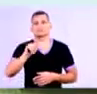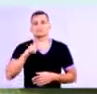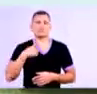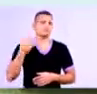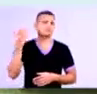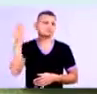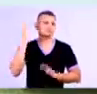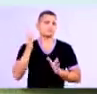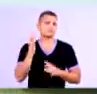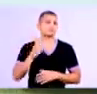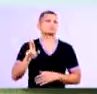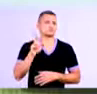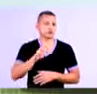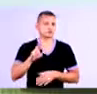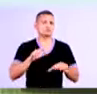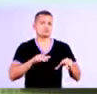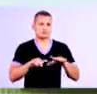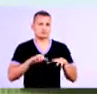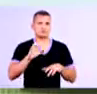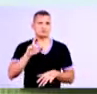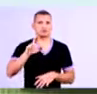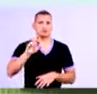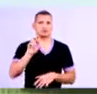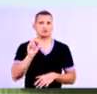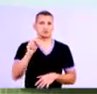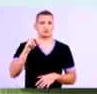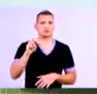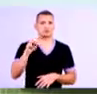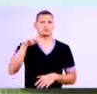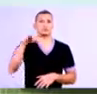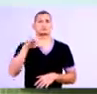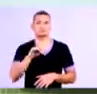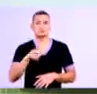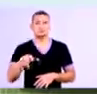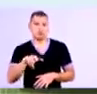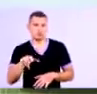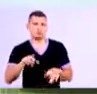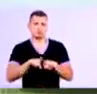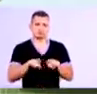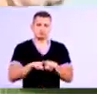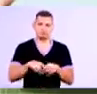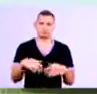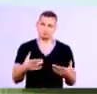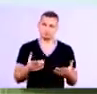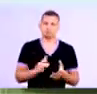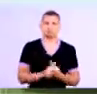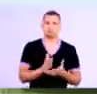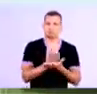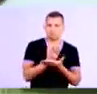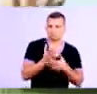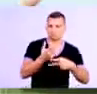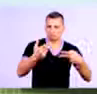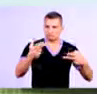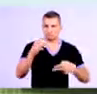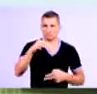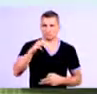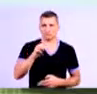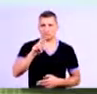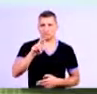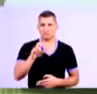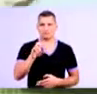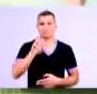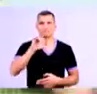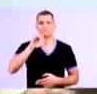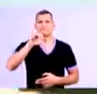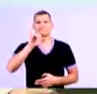já usava uns teclados ergonômicos, mouse ergonômico. Eu acho que esses móveis que a gente utiliza no dia a dia da informática, eles são